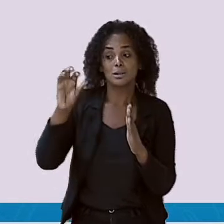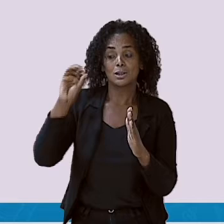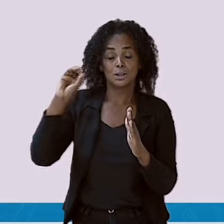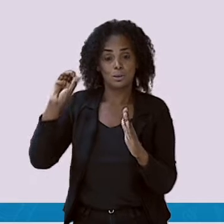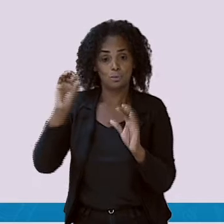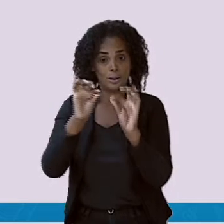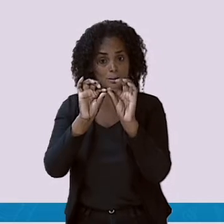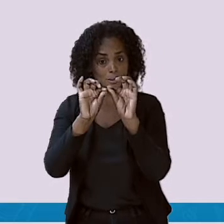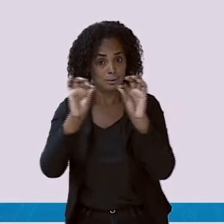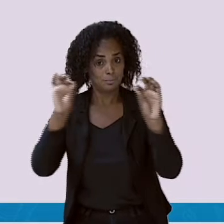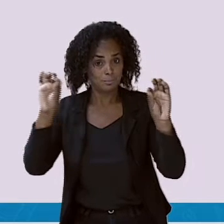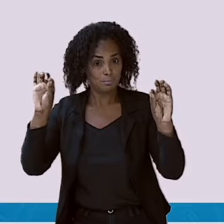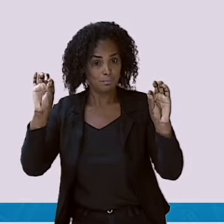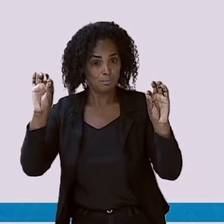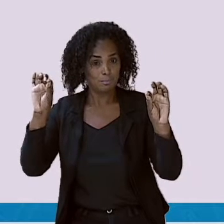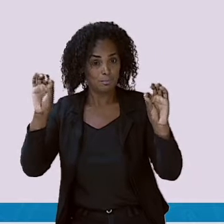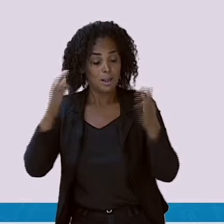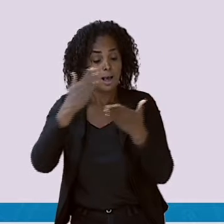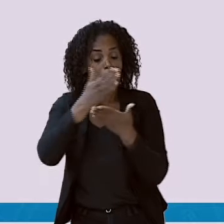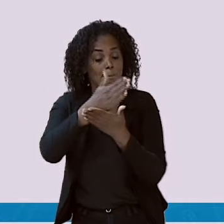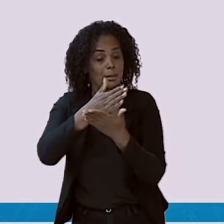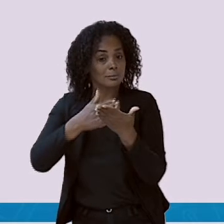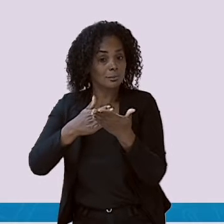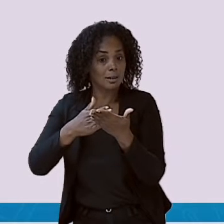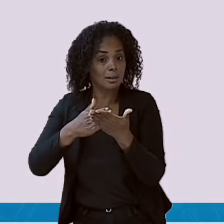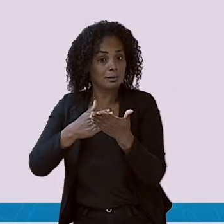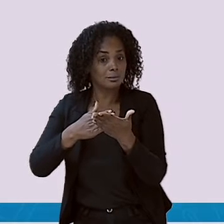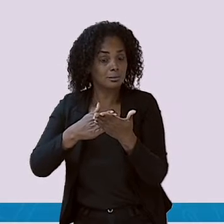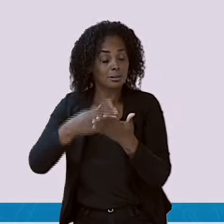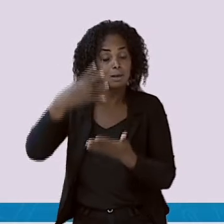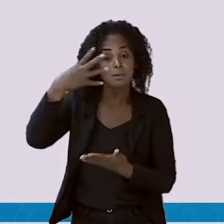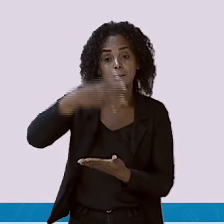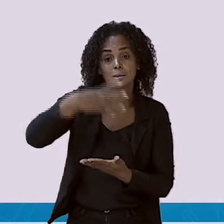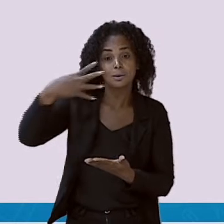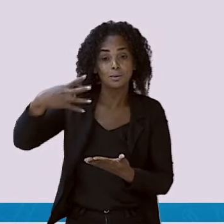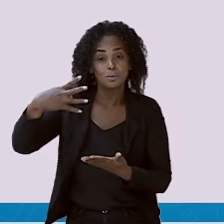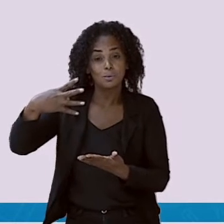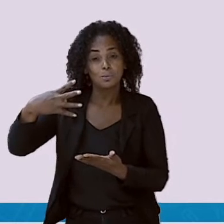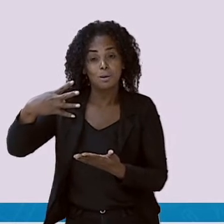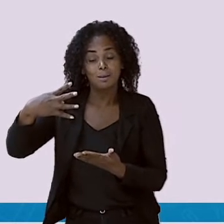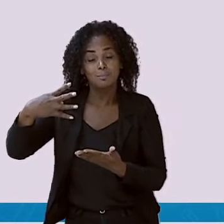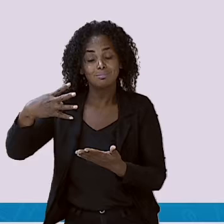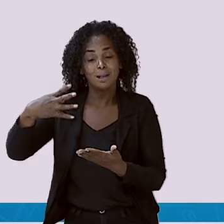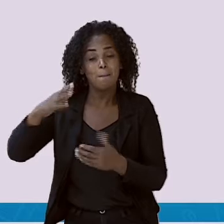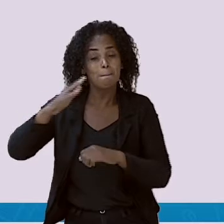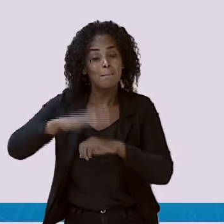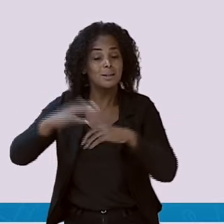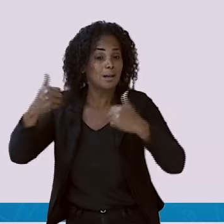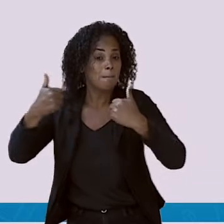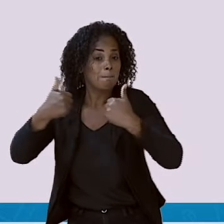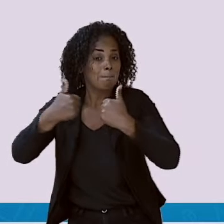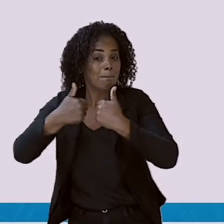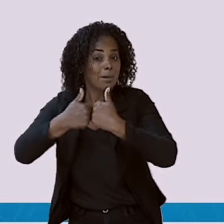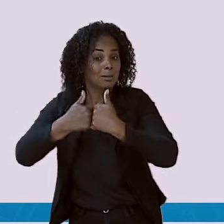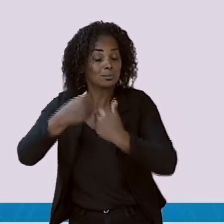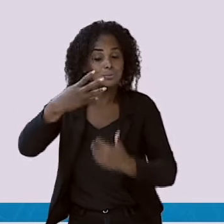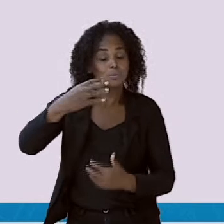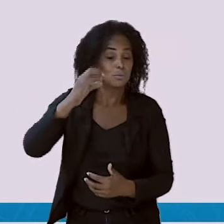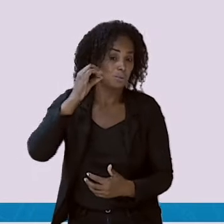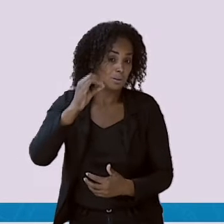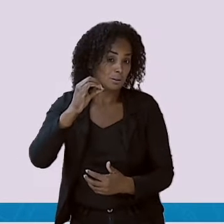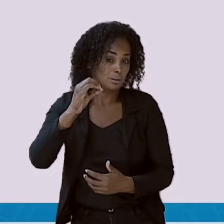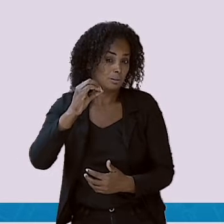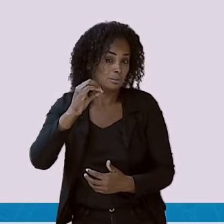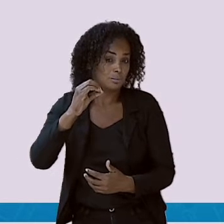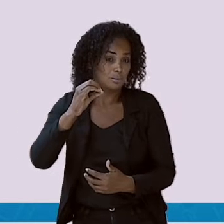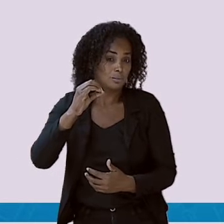aqui é o meio, olha, o 44 ele está mais próximo do 40 do que do 50. E quando eu